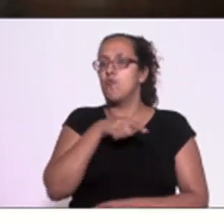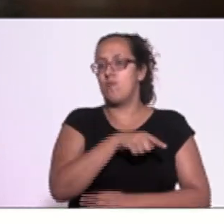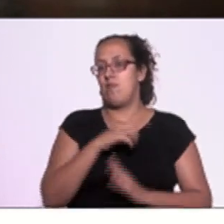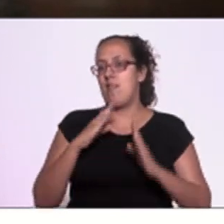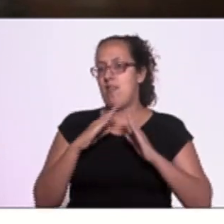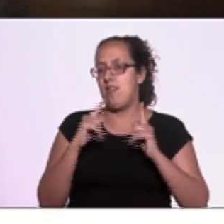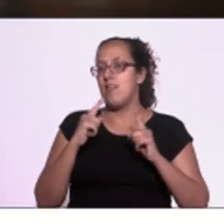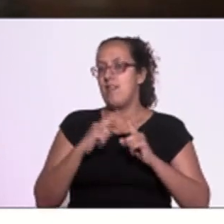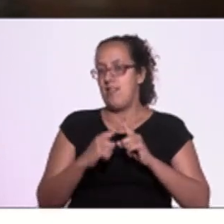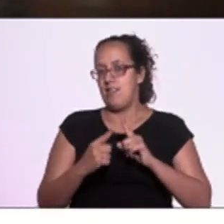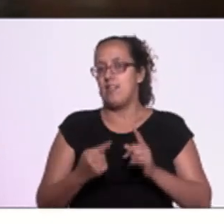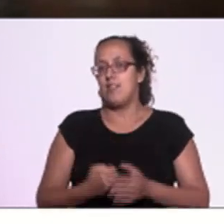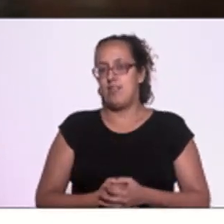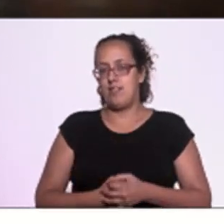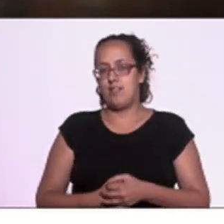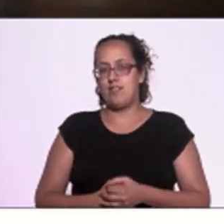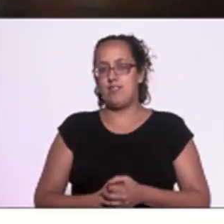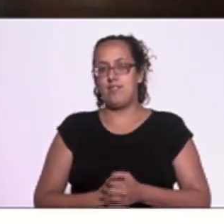patrimônio.